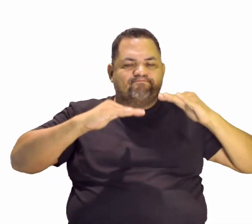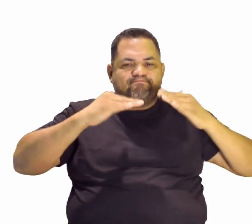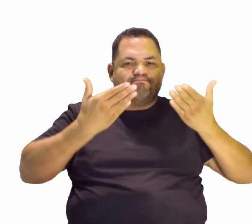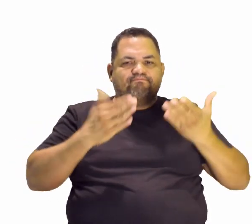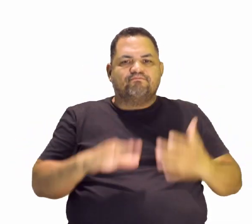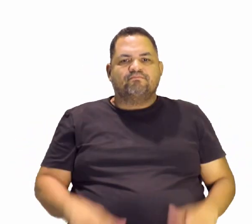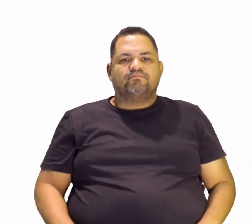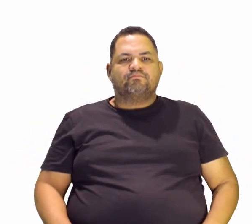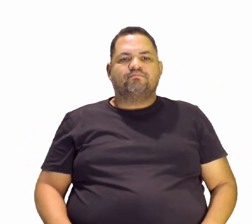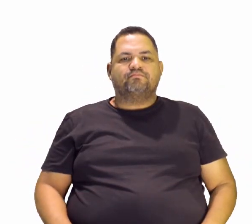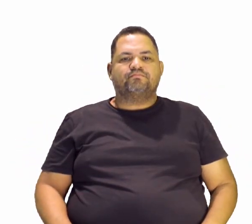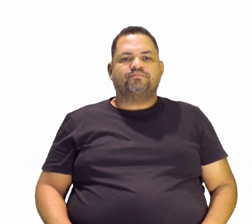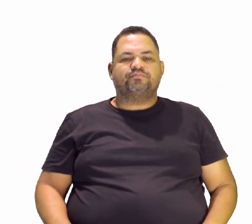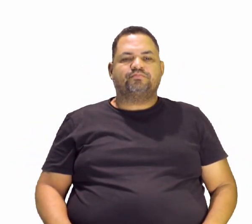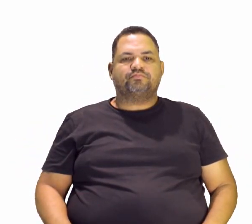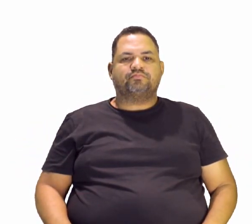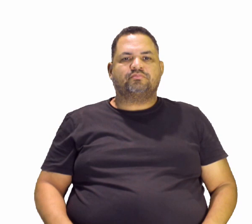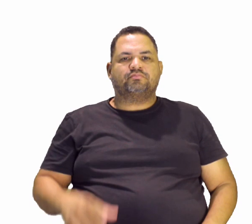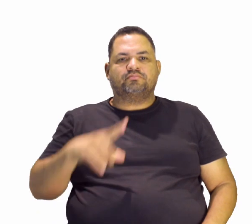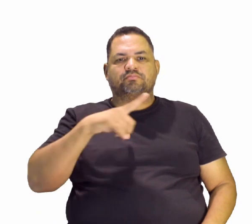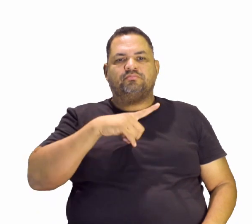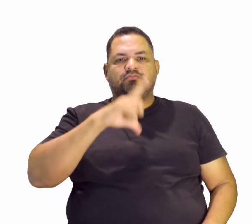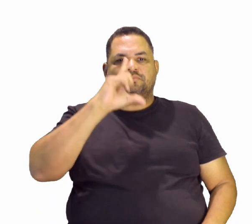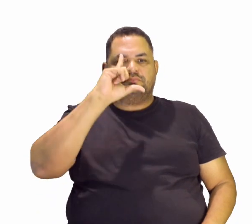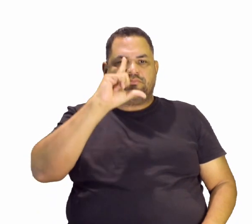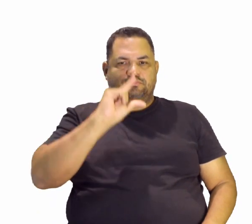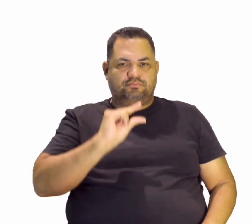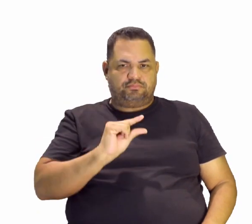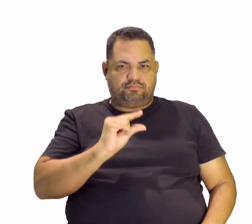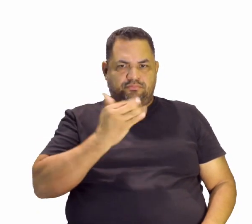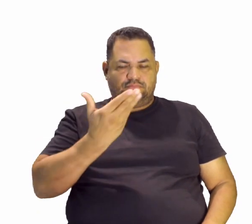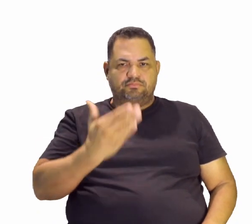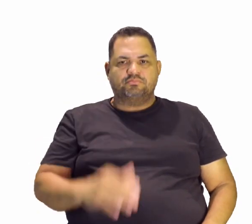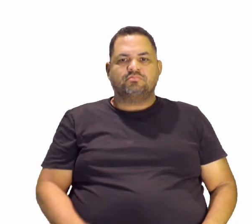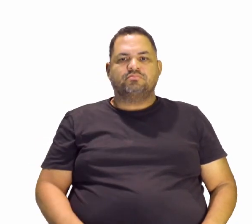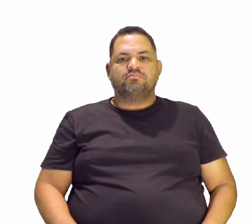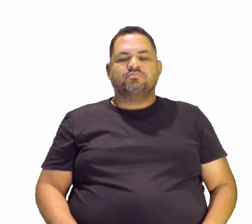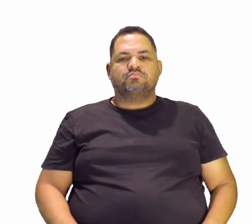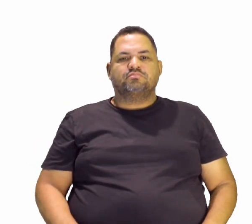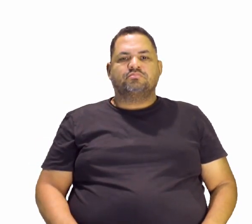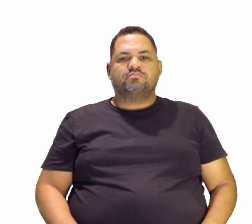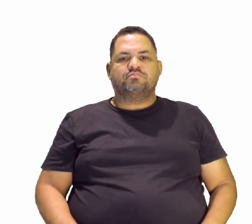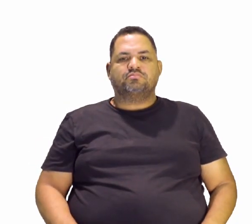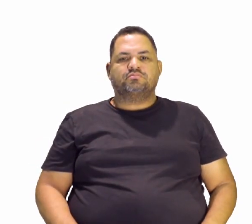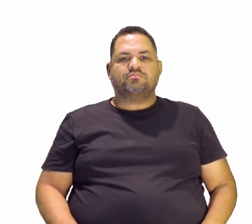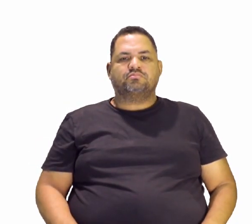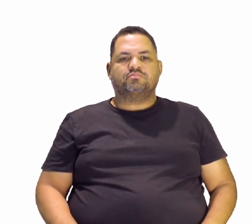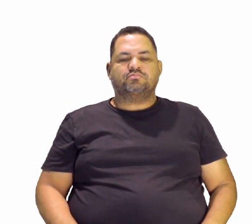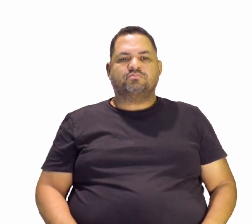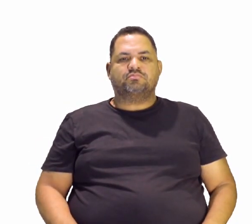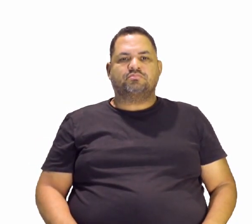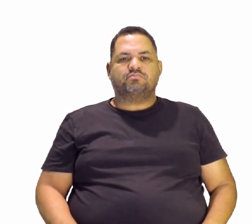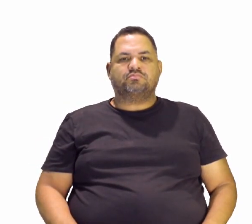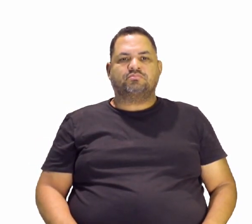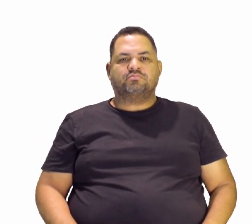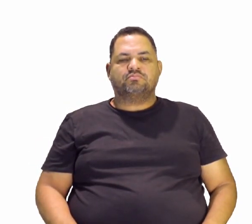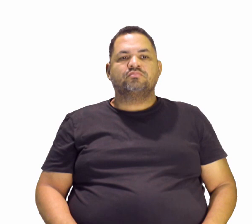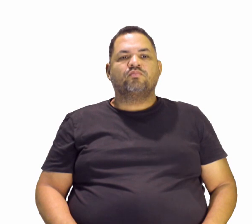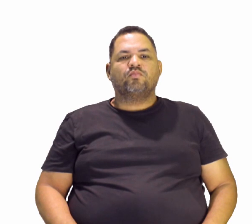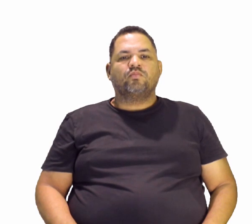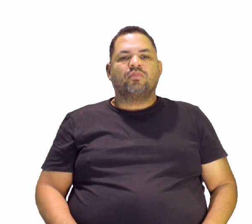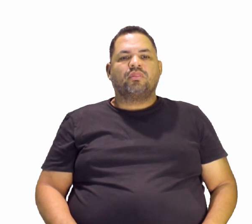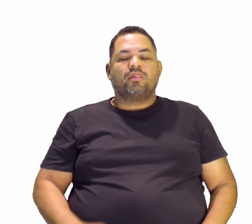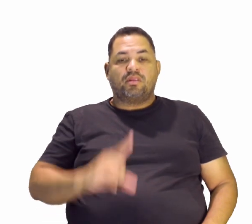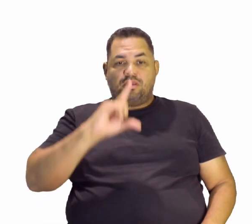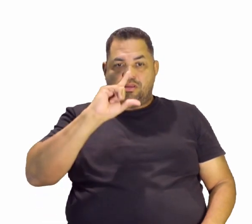moderado, percebo que há uma pequena queda aqui em relação aos lipídios, né? Uma queima aqui em relação aos lipídios. Nós